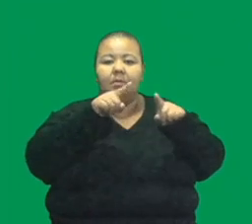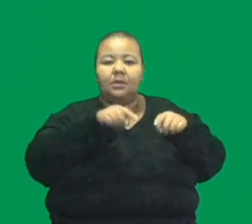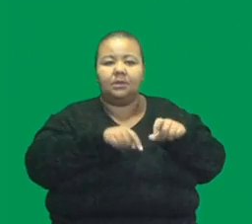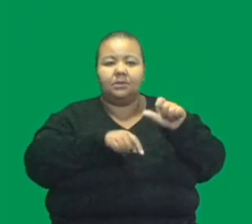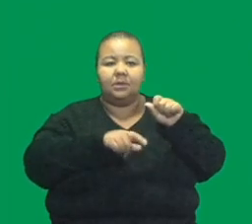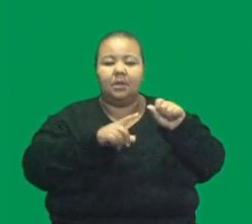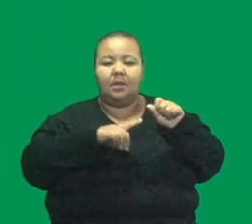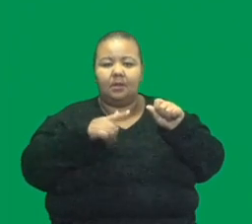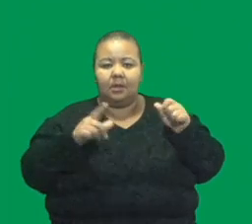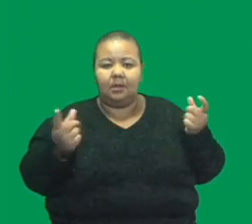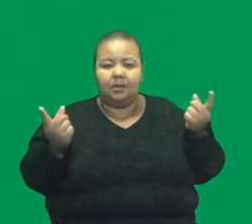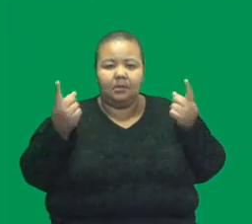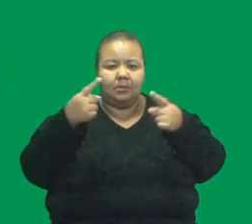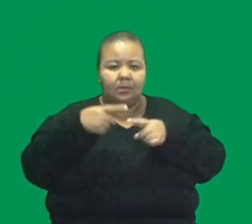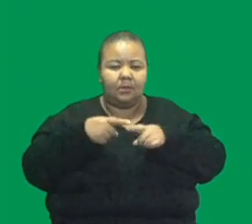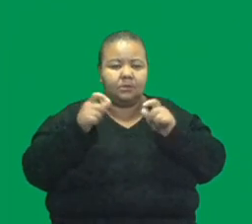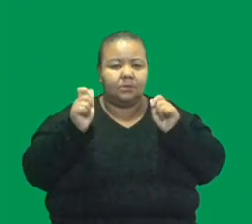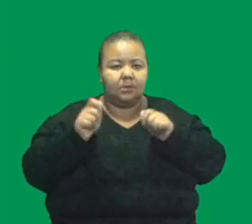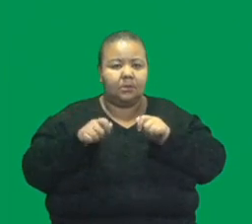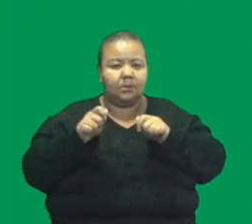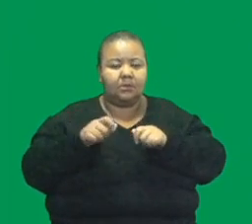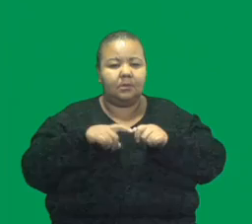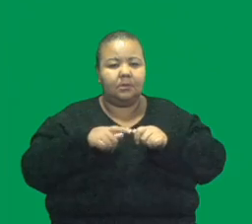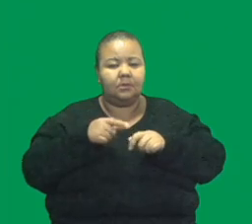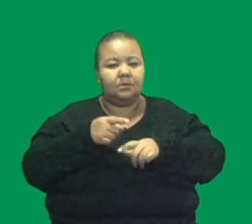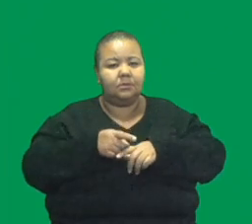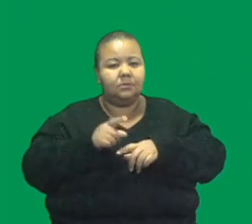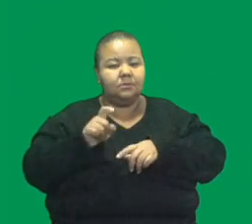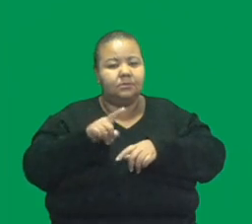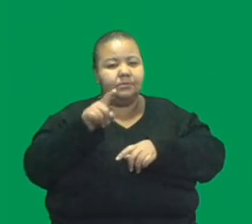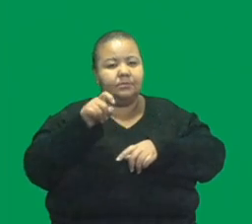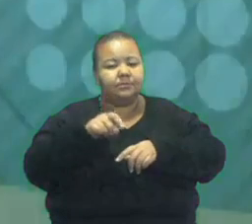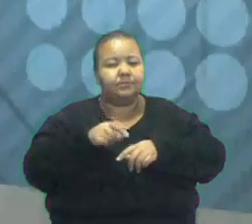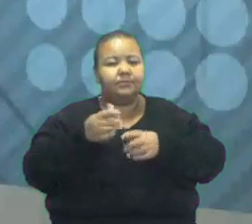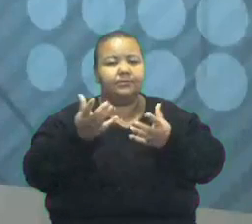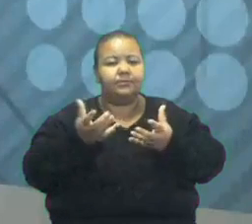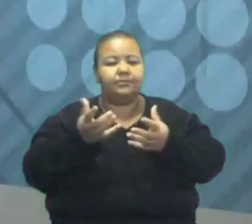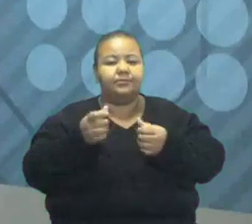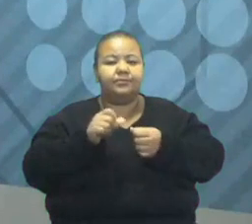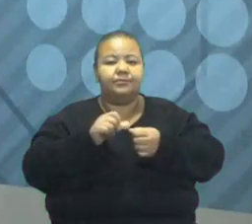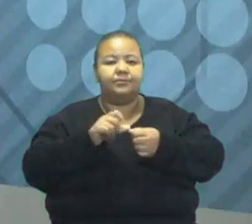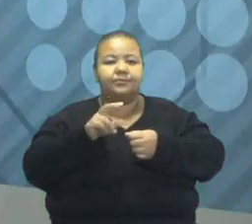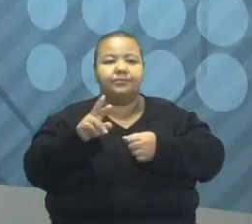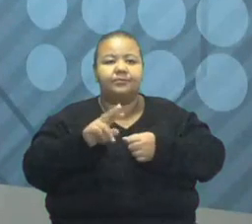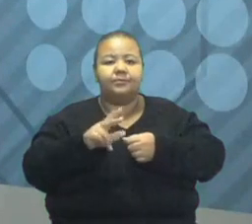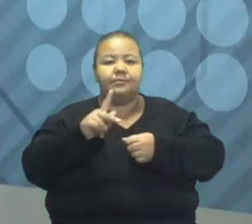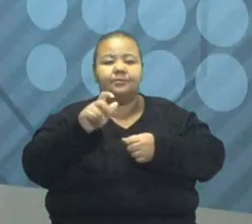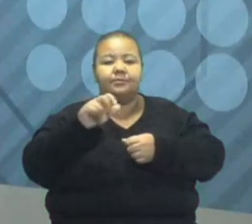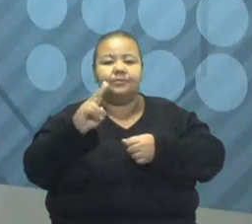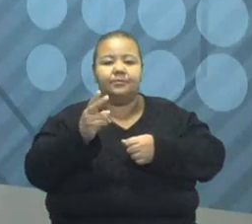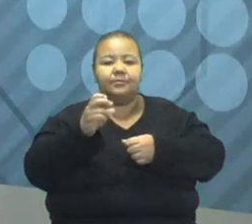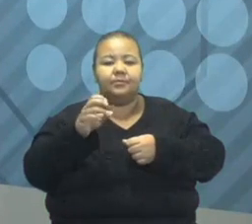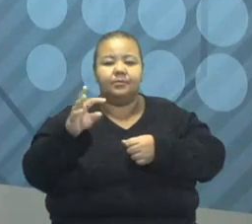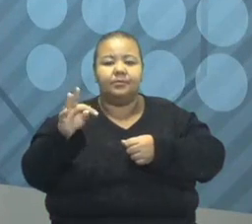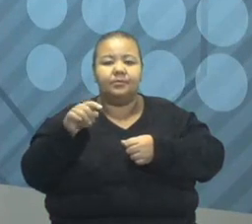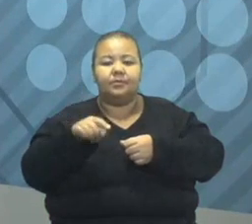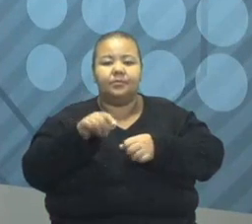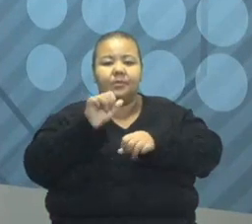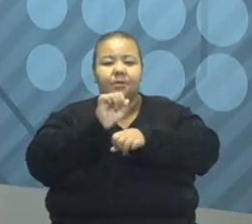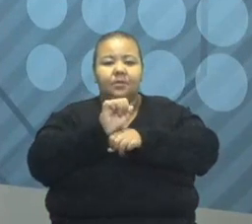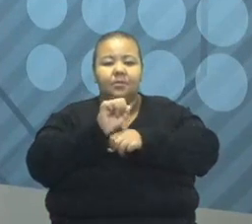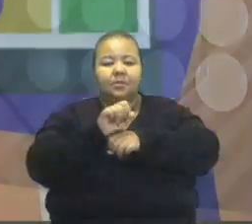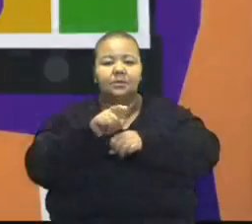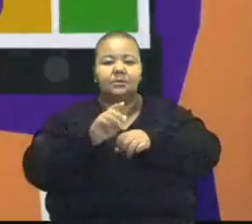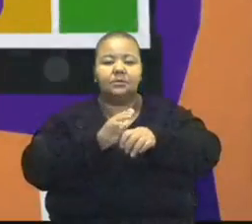possui inversa? Será que essa matriz ela vai ter inversa? É isso que você vai responder lá no Kahoot. Então, aguarde que a gente já